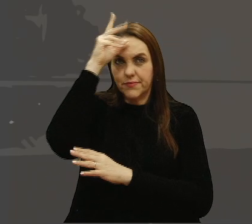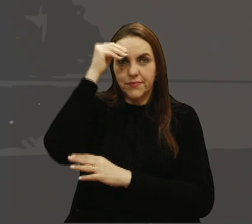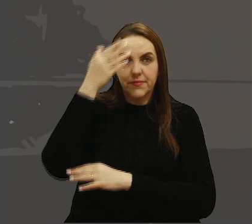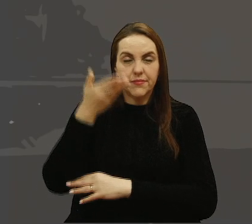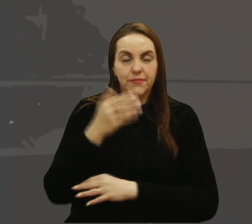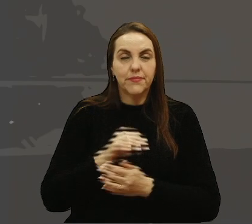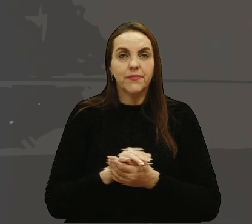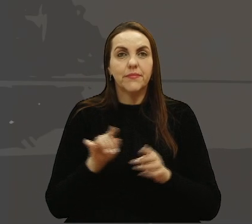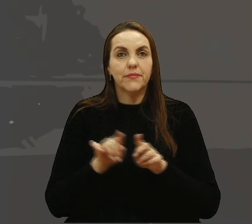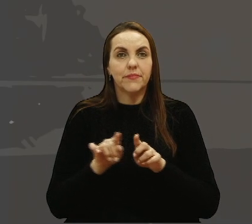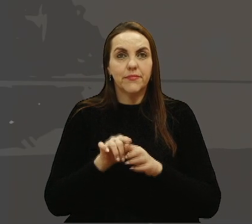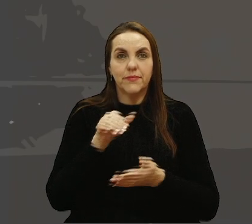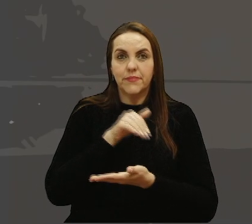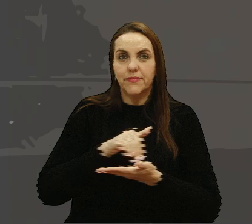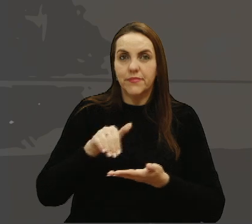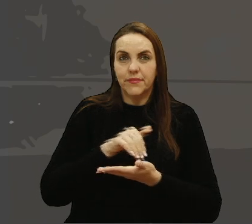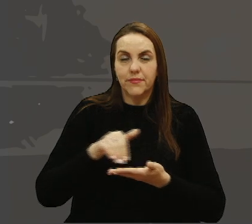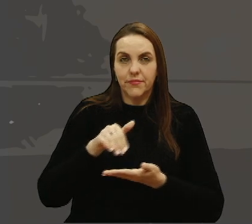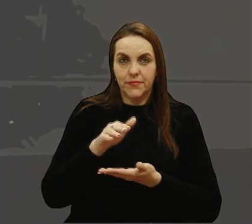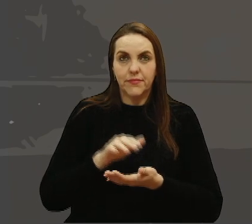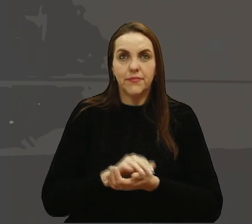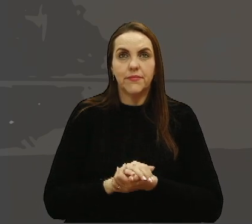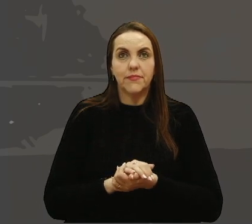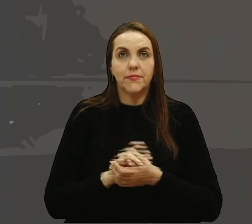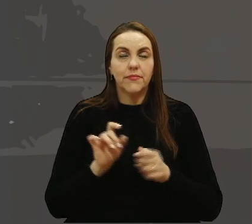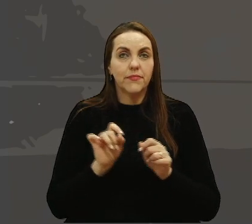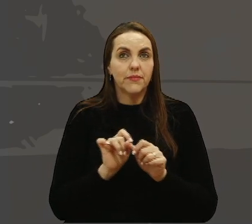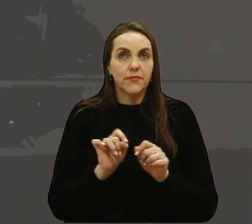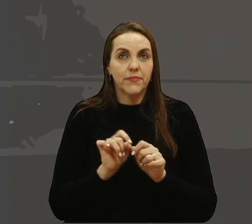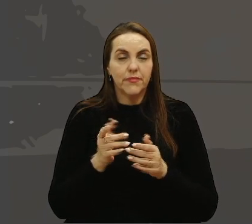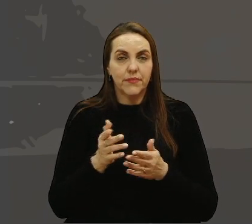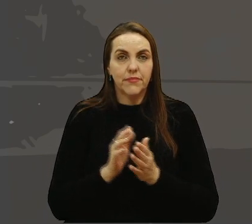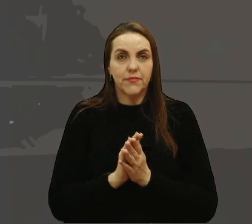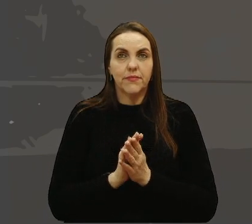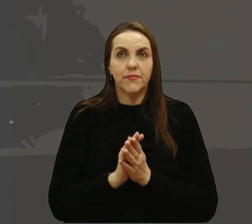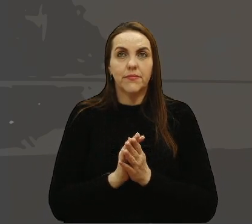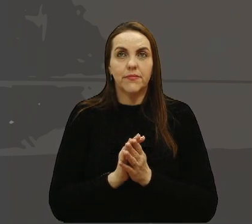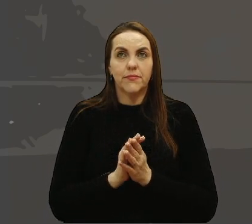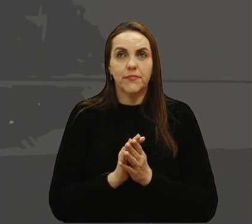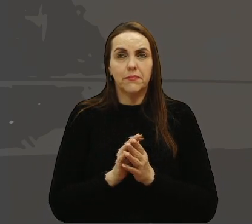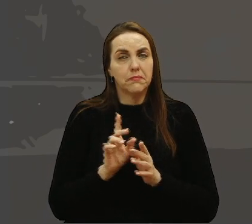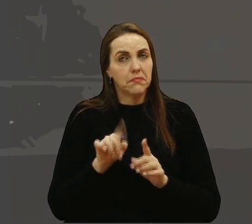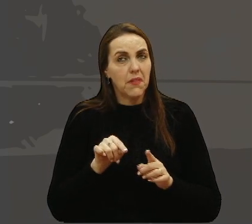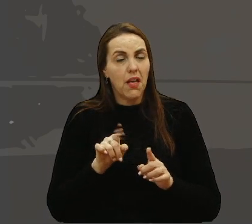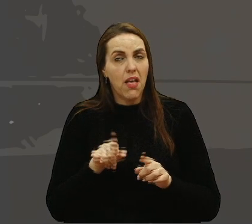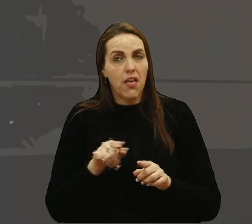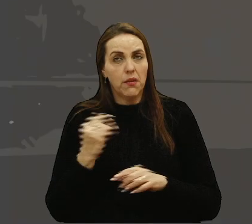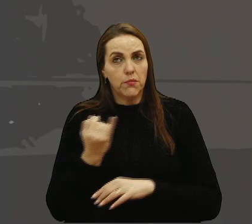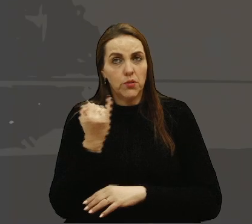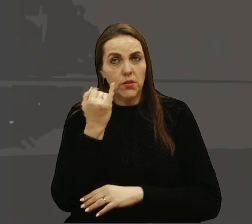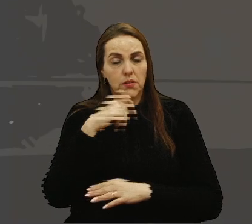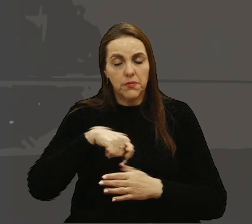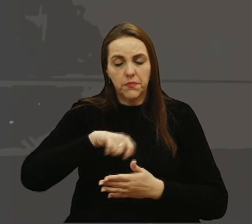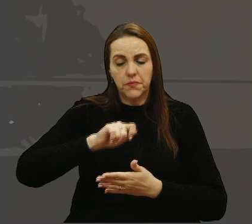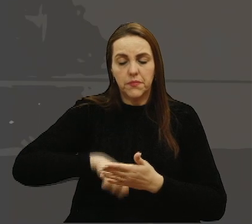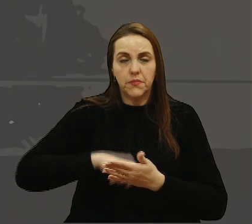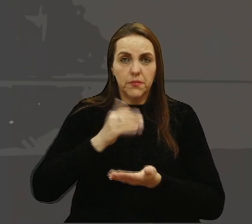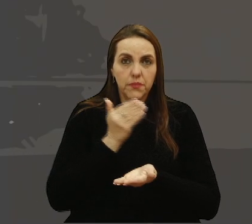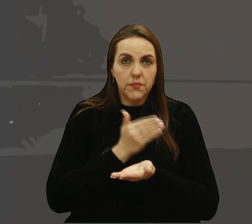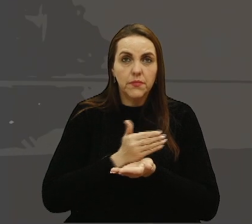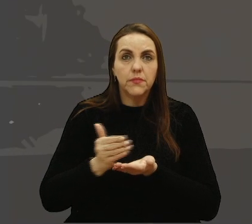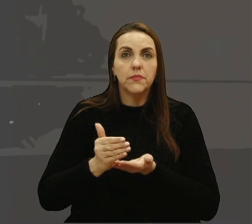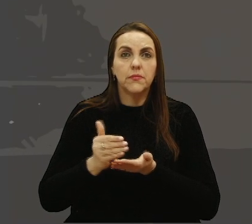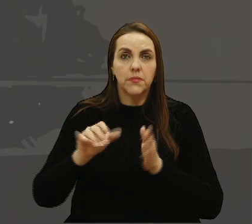com a secretária, fazendo esse ato muito importante, que é a assinatura de ordem de início